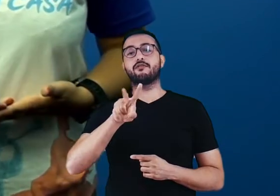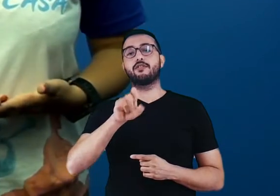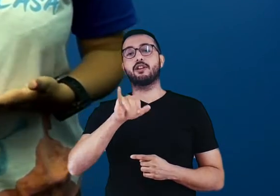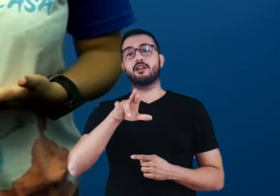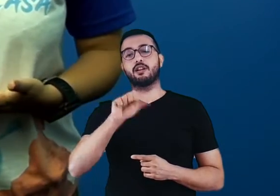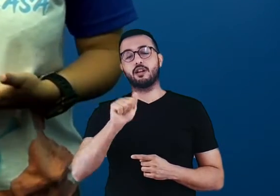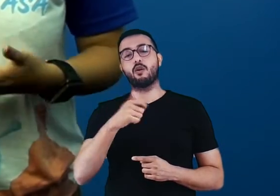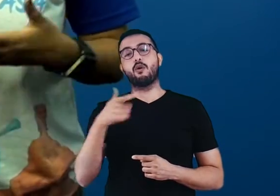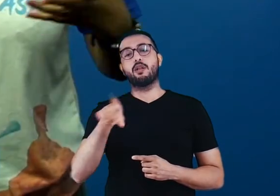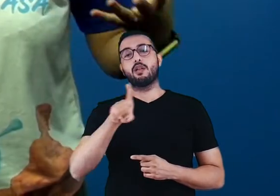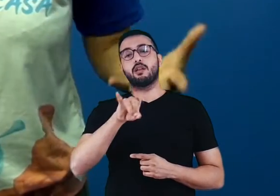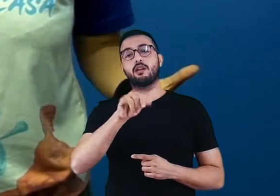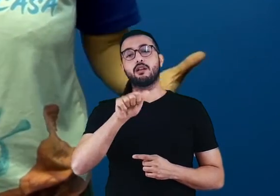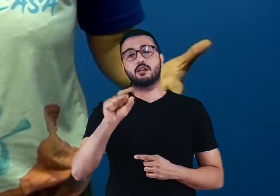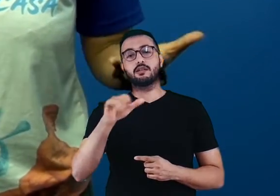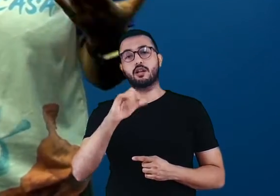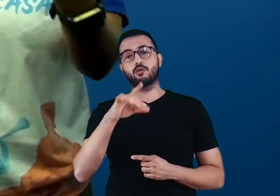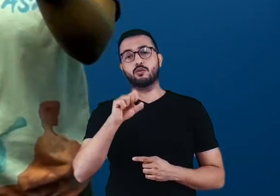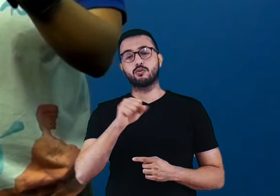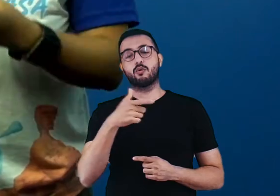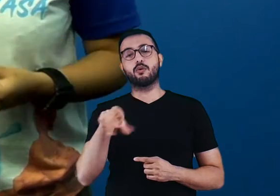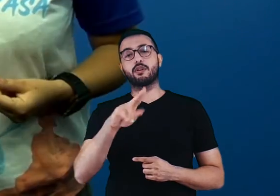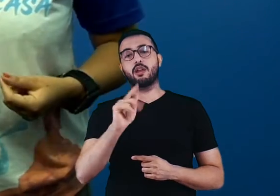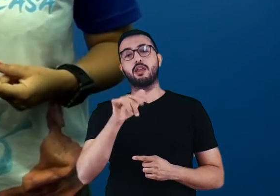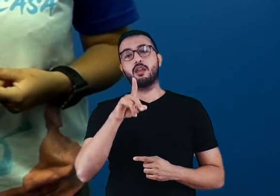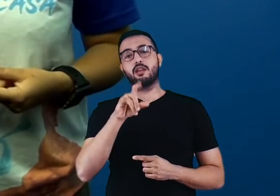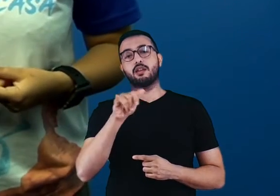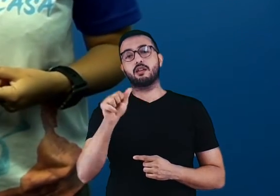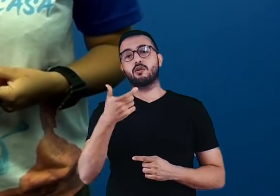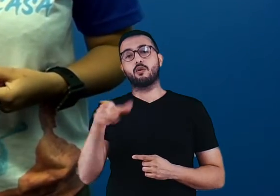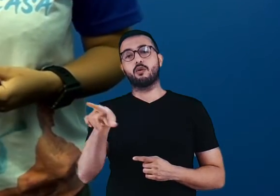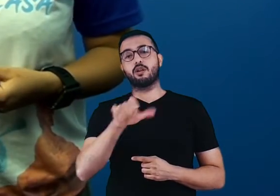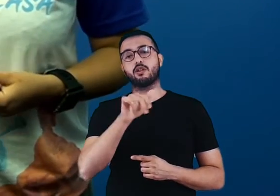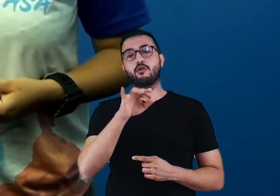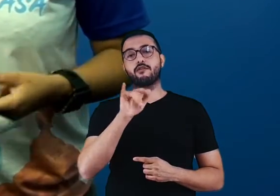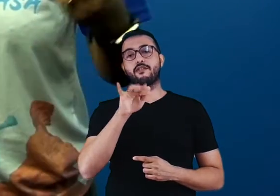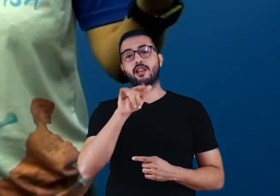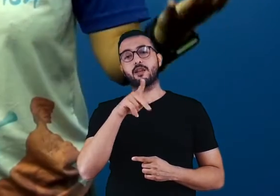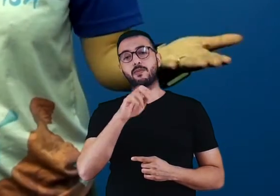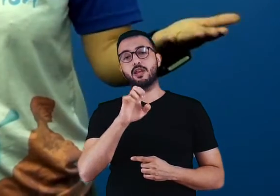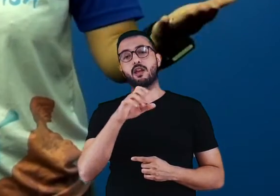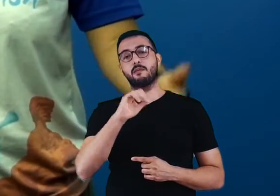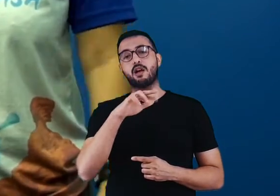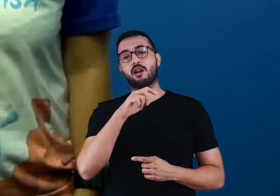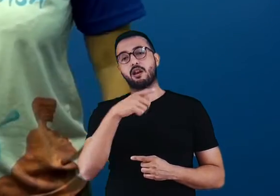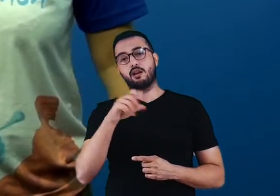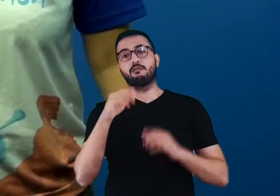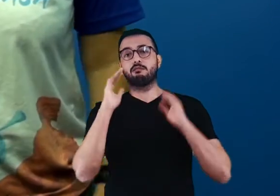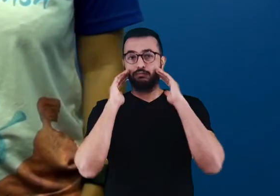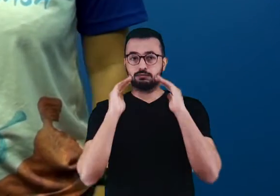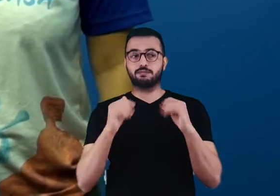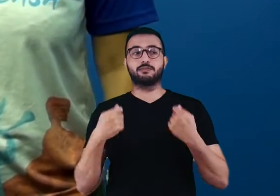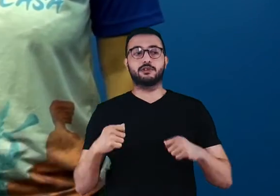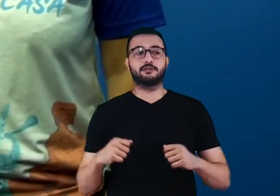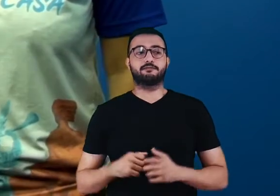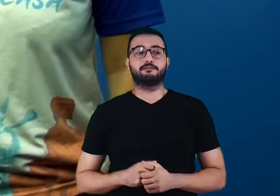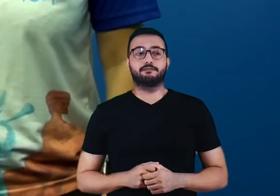o Dias Cardoso, o Henrique Dias e o Antônio Felipe Camarão. Merecem respeito.